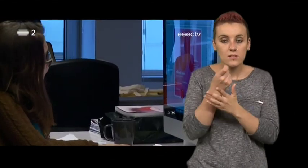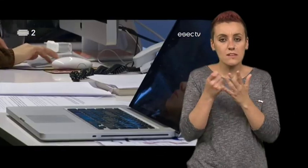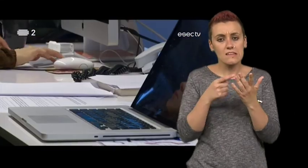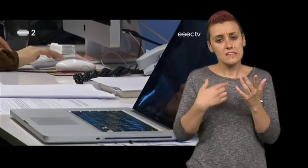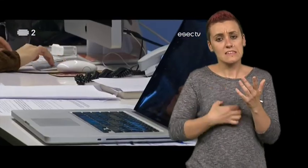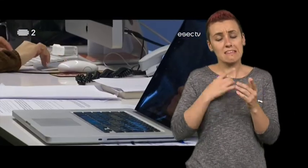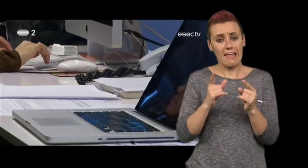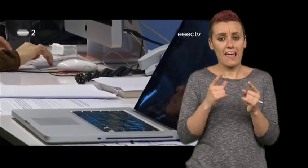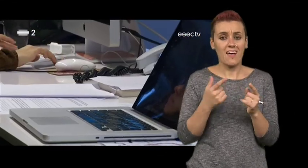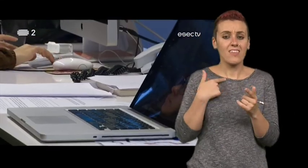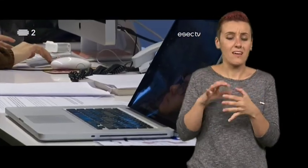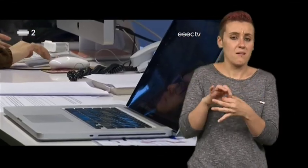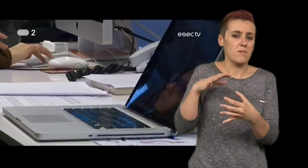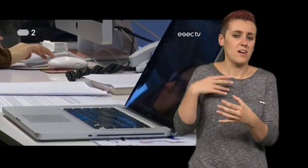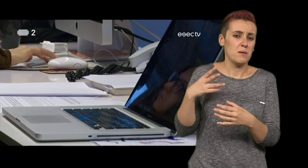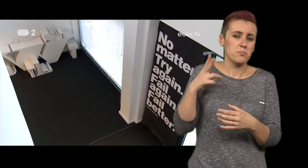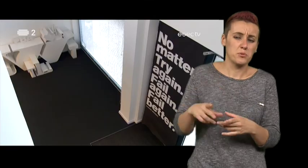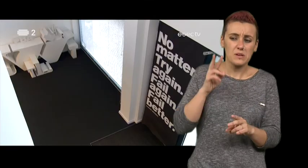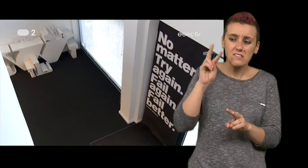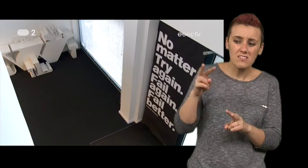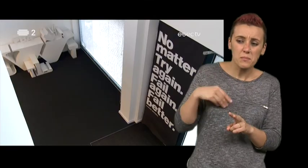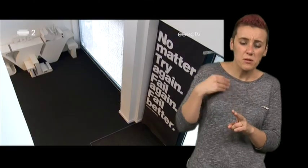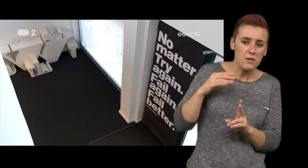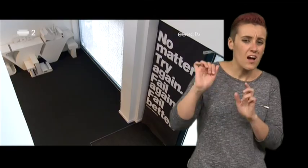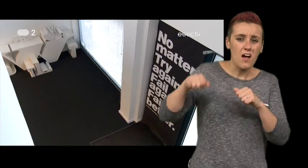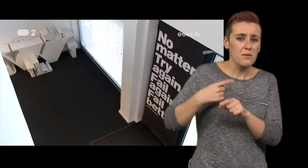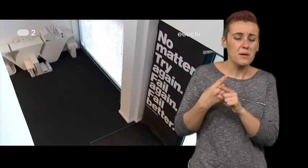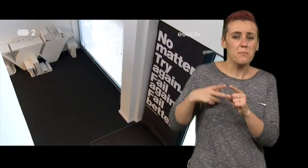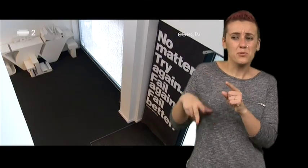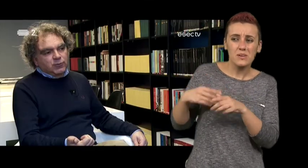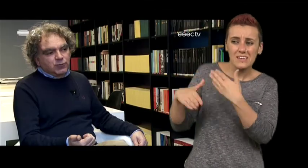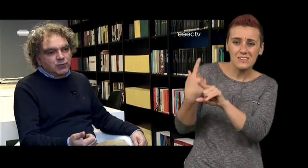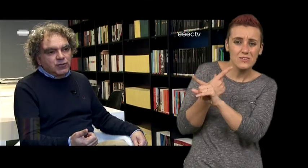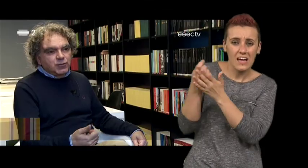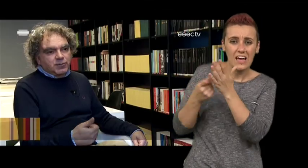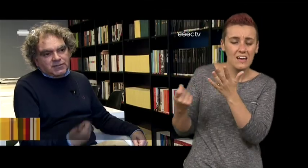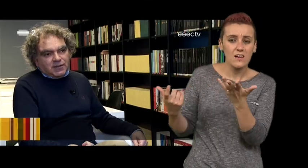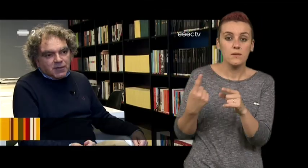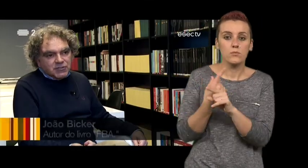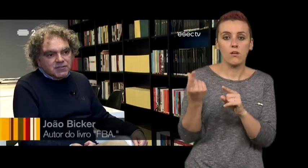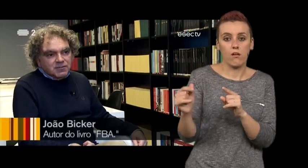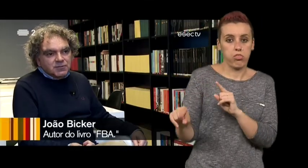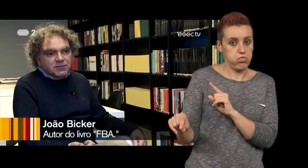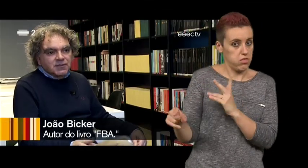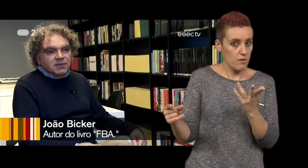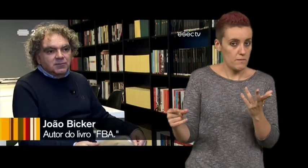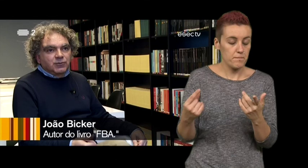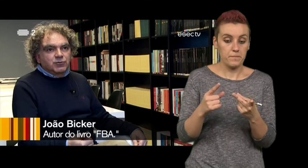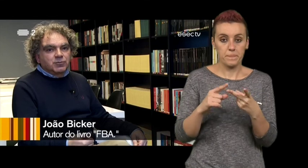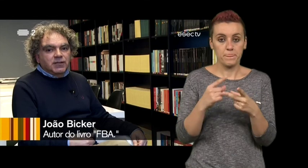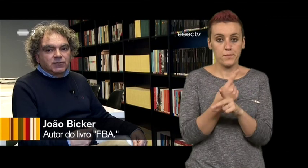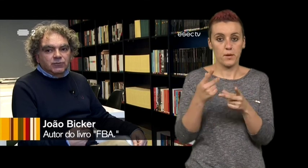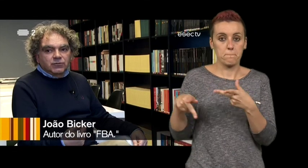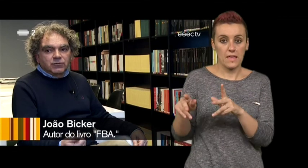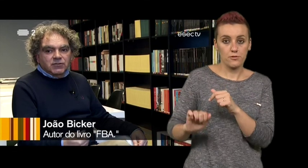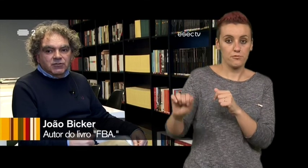devia ser, sem ligar ao contexto português, que nos parecia que não funcionava muito bem, porque os preços eram baixíssimos, porque